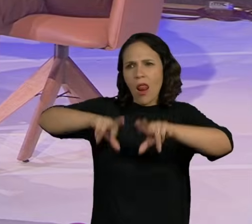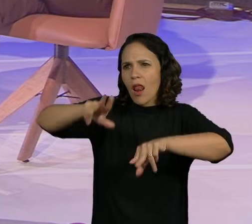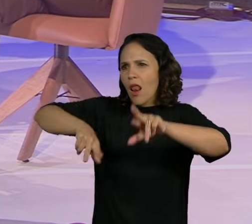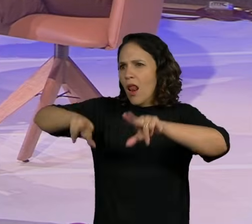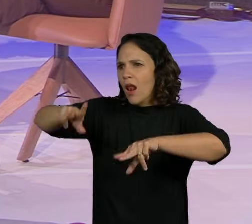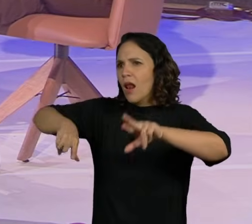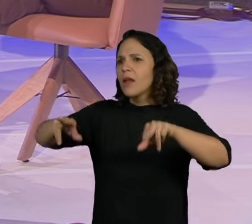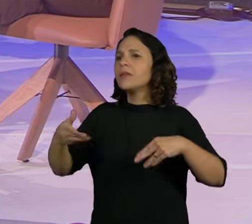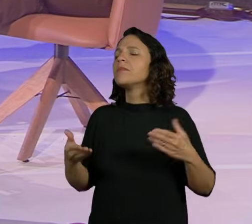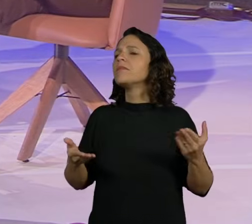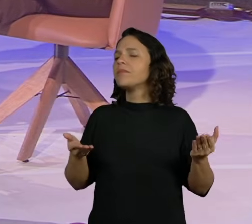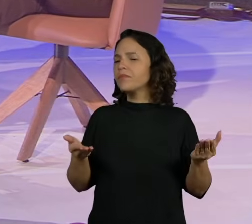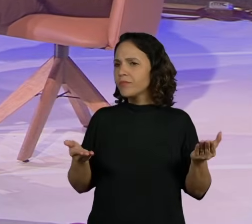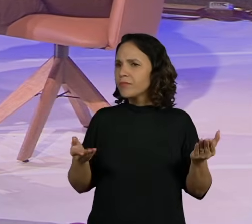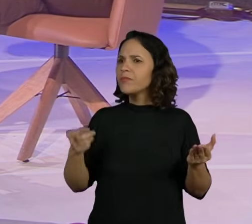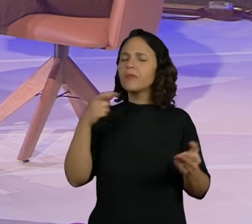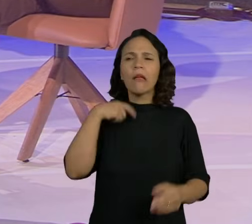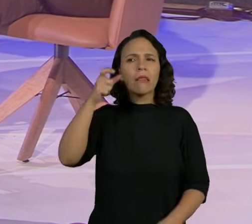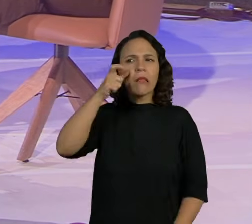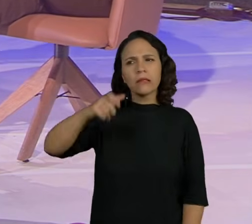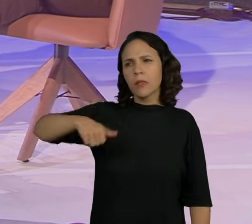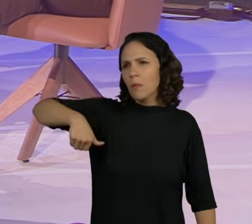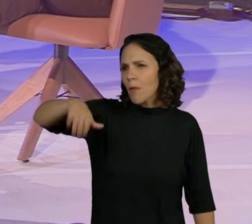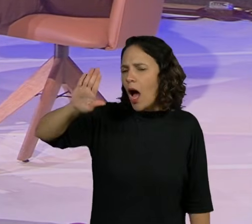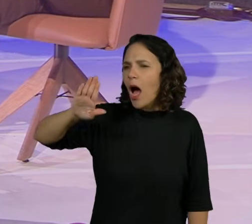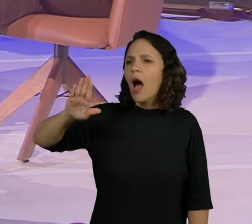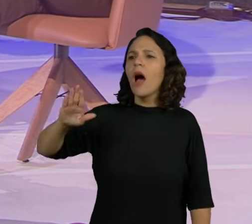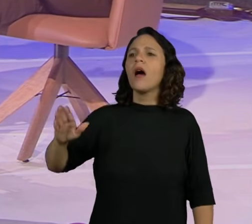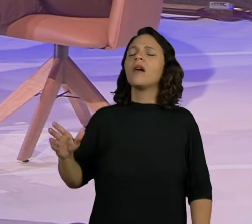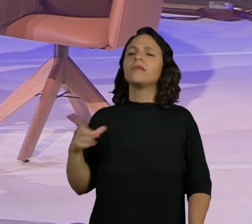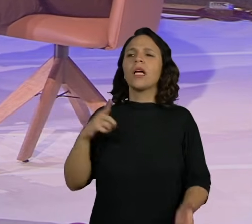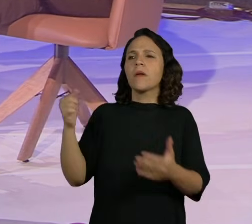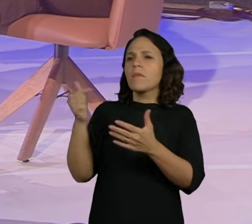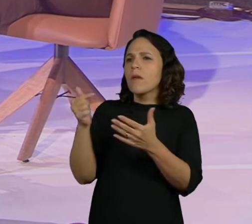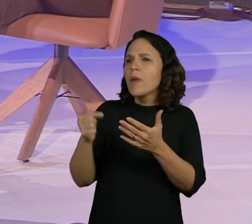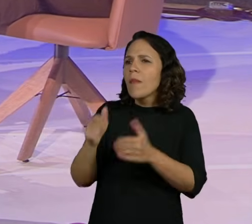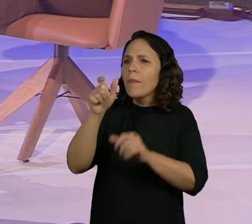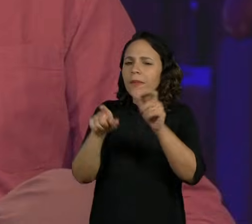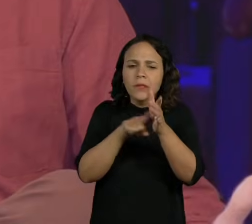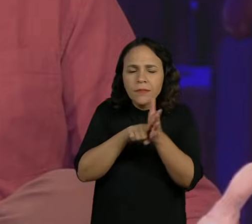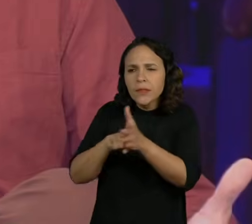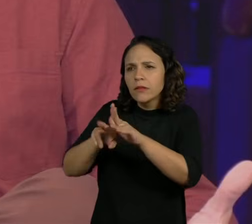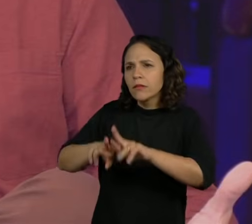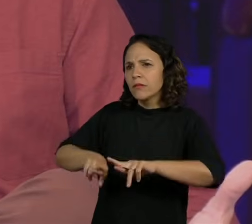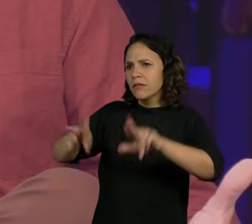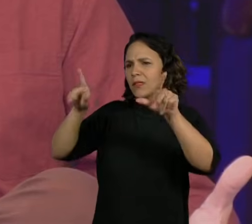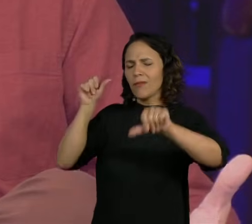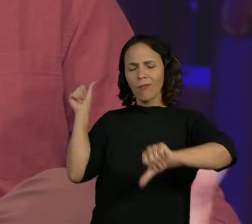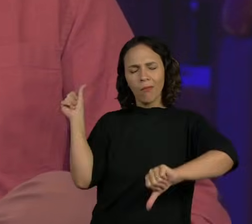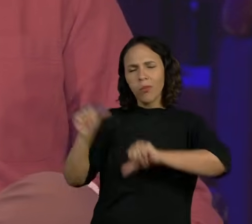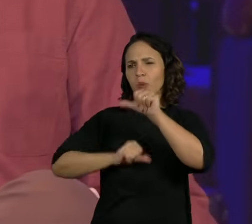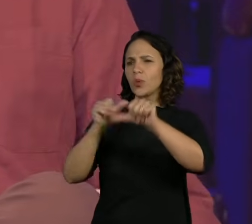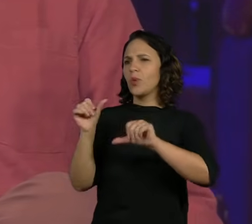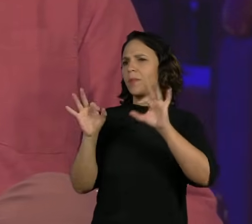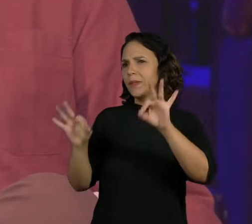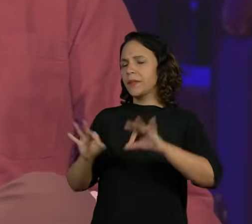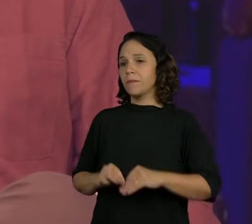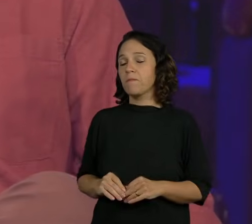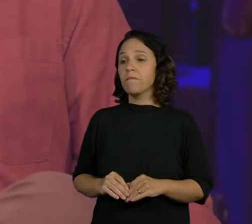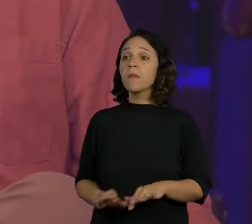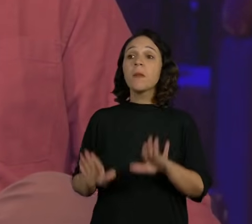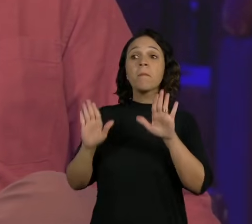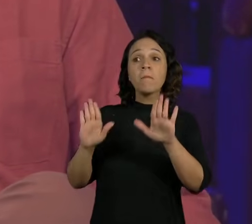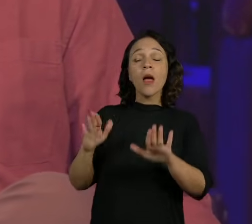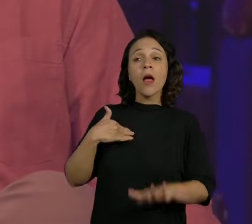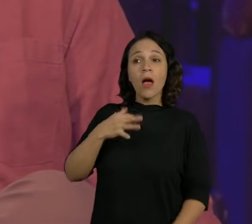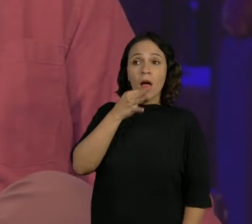plural, etc. É muito mais interessante, um outro tipo de questão, um outro tipo de pesquisa. Muda tudo, né? Mas eu acho que é